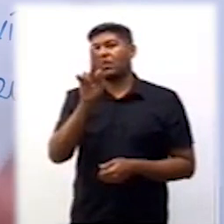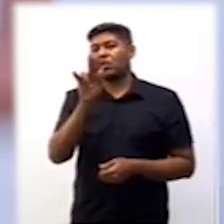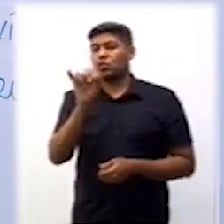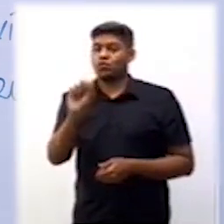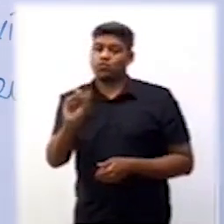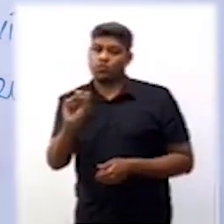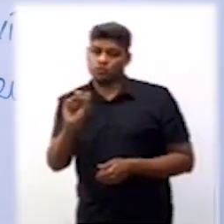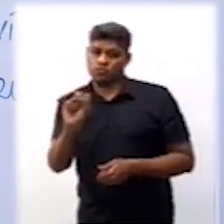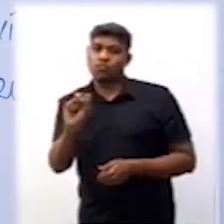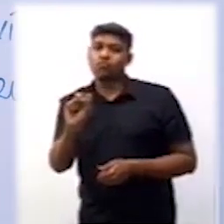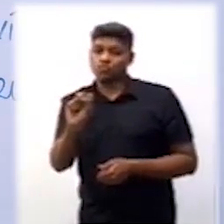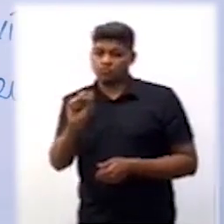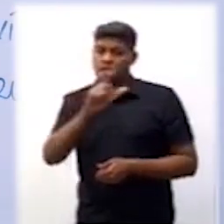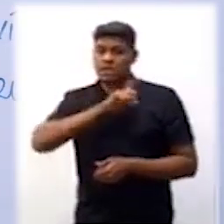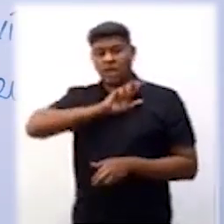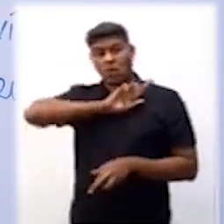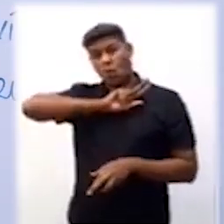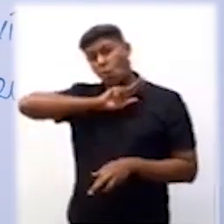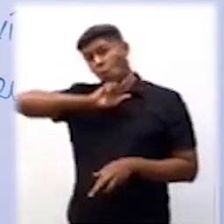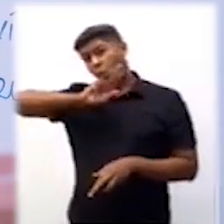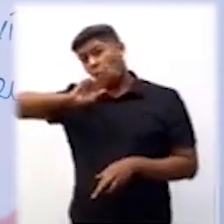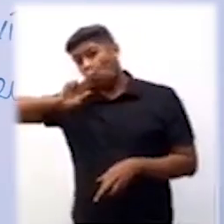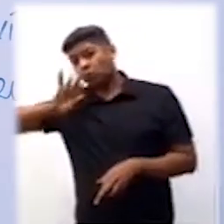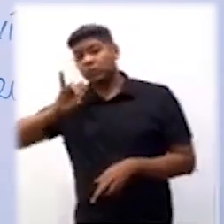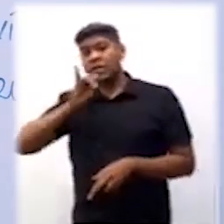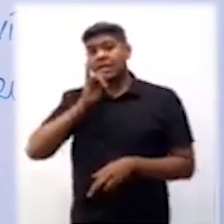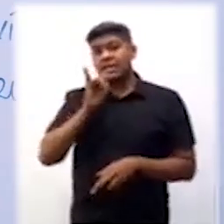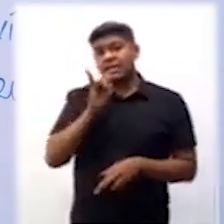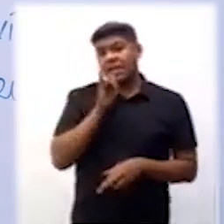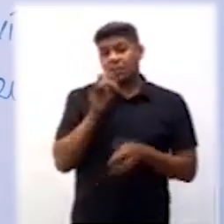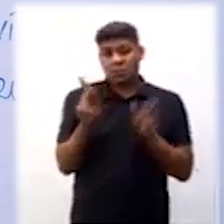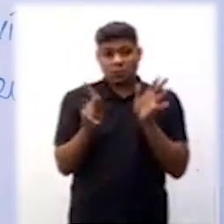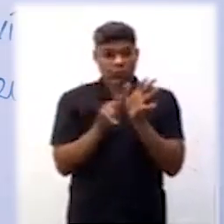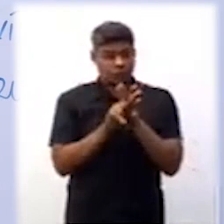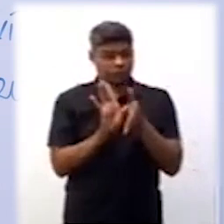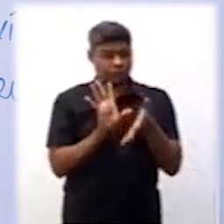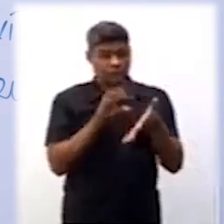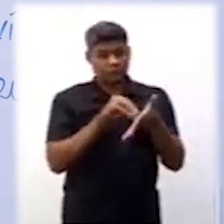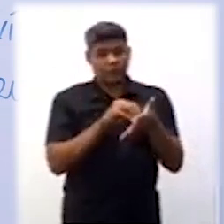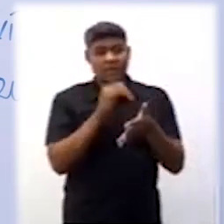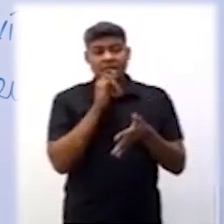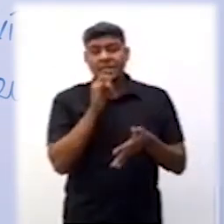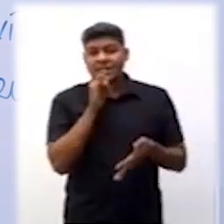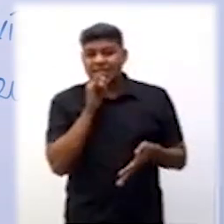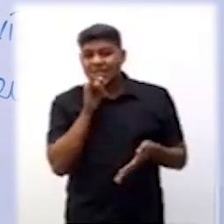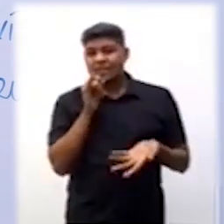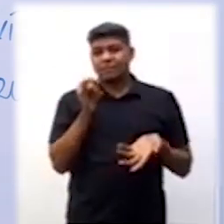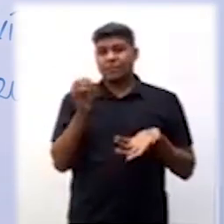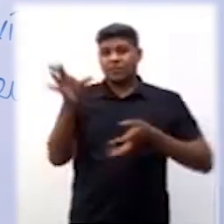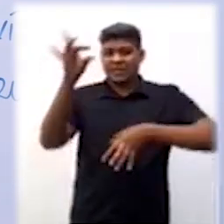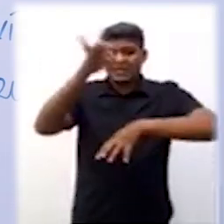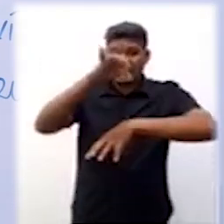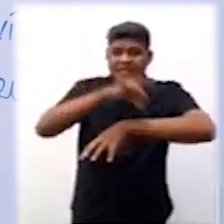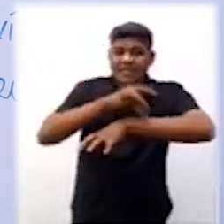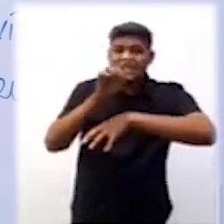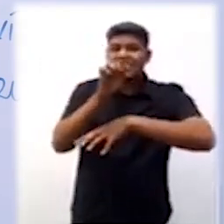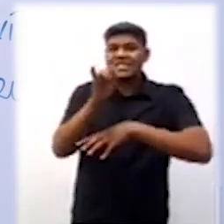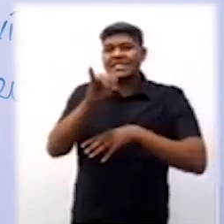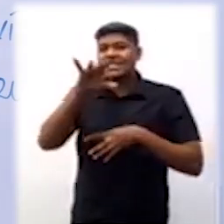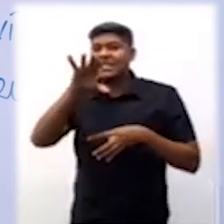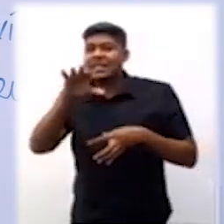rotavírus. Claro que existem muitos outros exemplos, mas são os exemplos aqui que eu coloquei. Aqui de chikungunya, zika